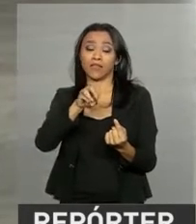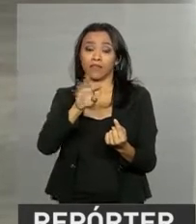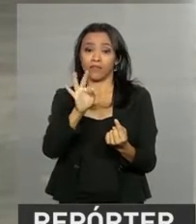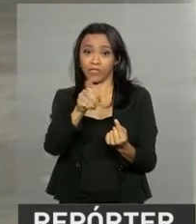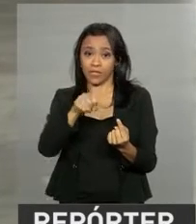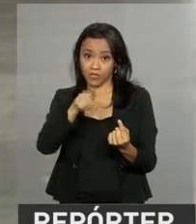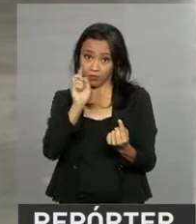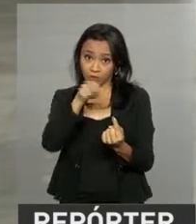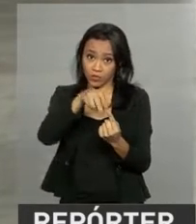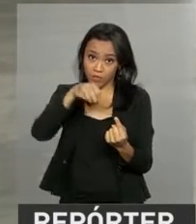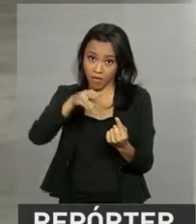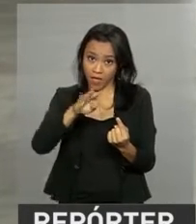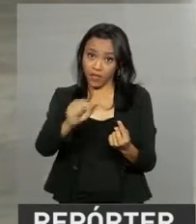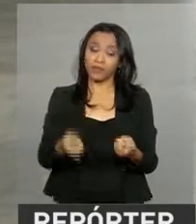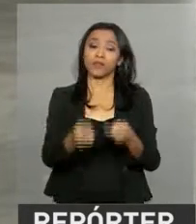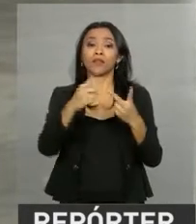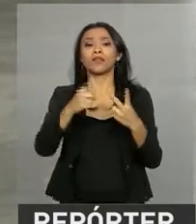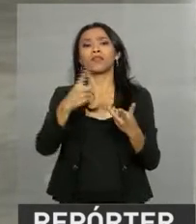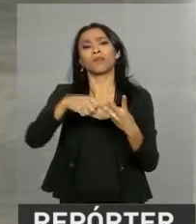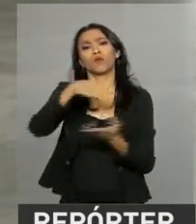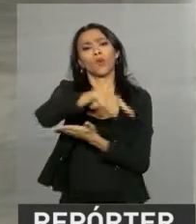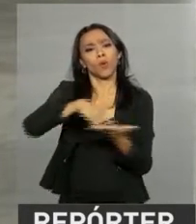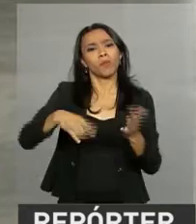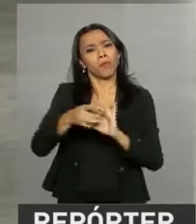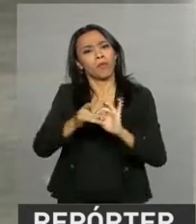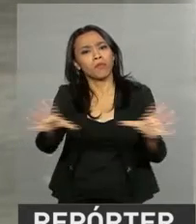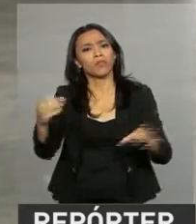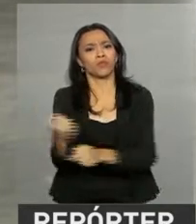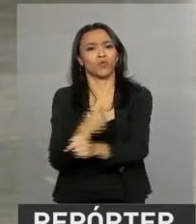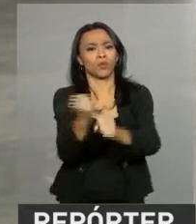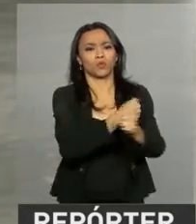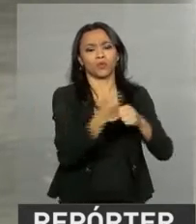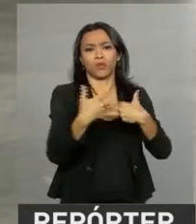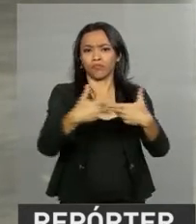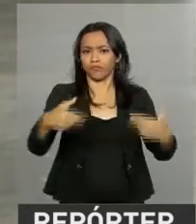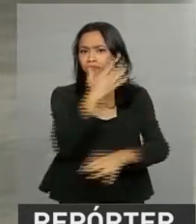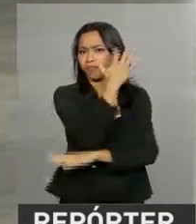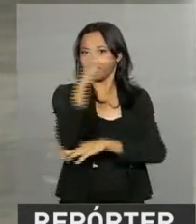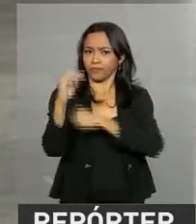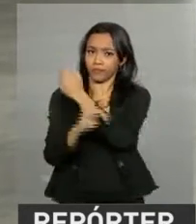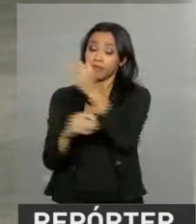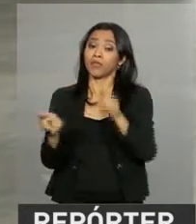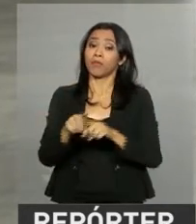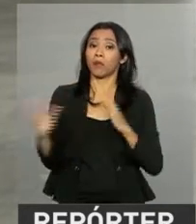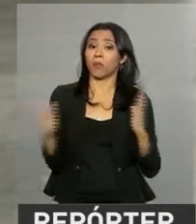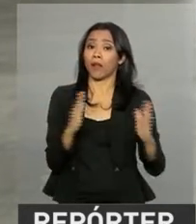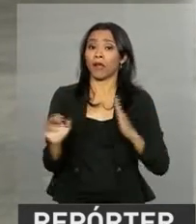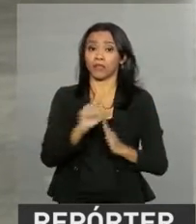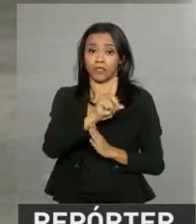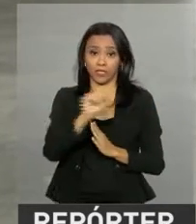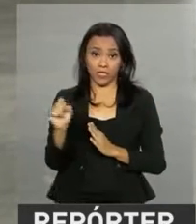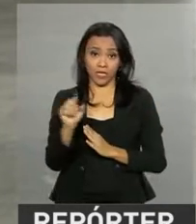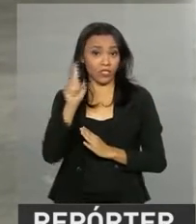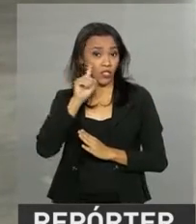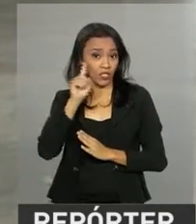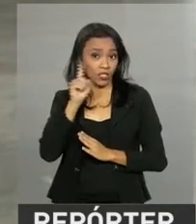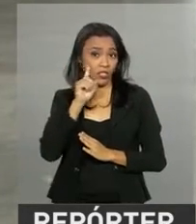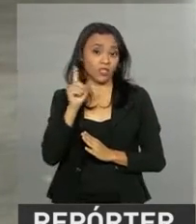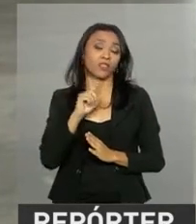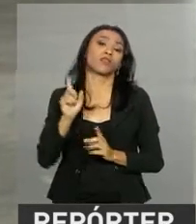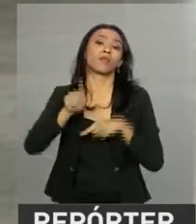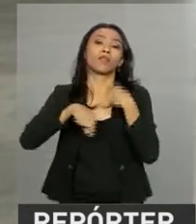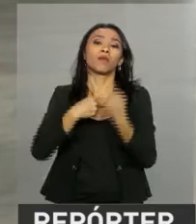à necessidade de licença ambiental prévia e o prazo mínimo de 100 dias entre o lançamento do edital e o